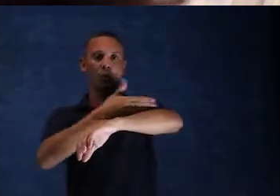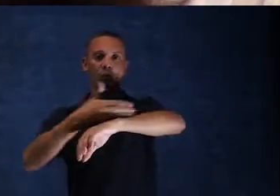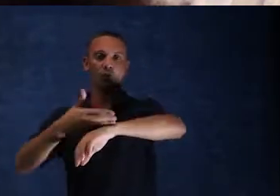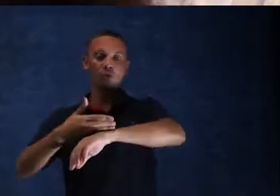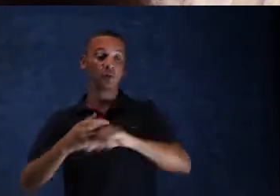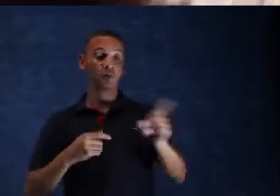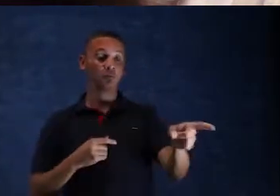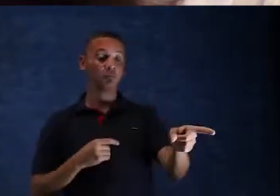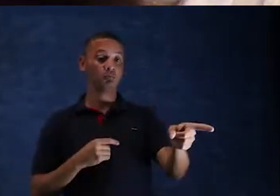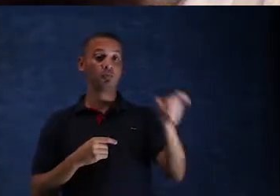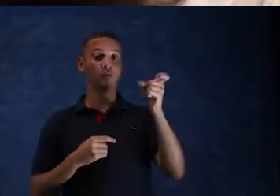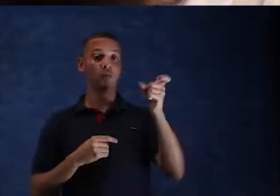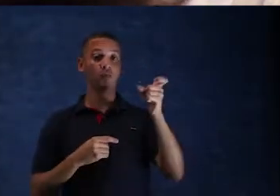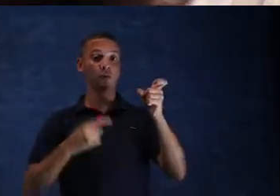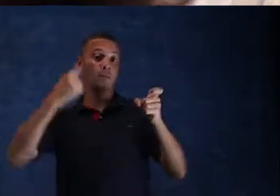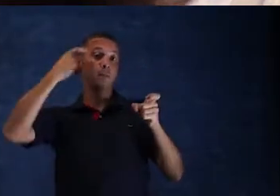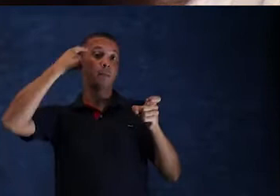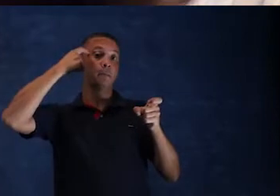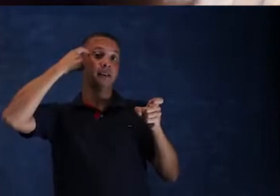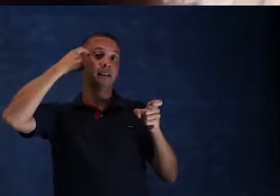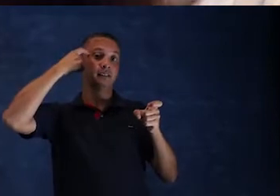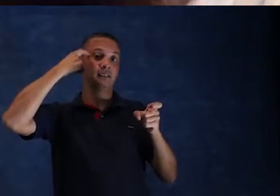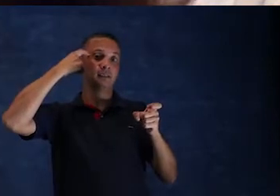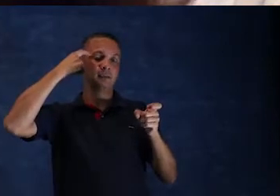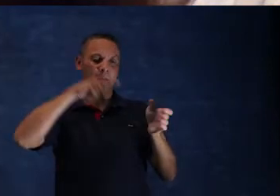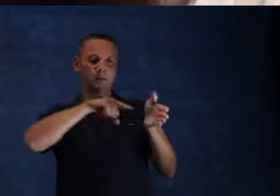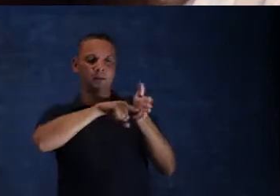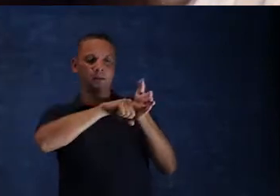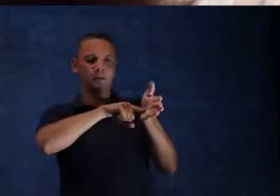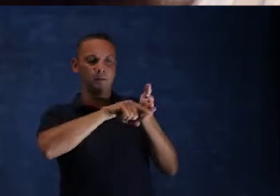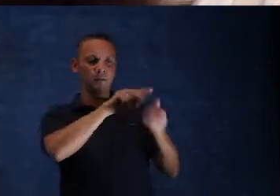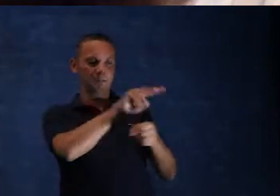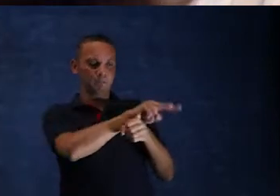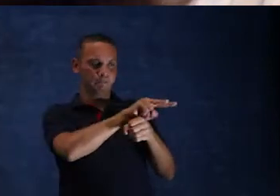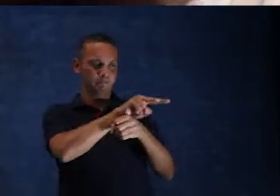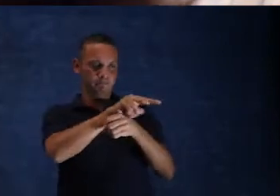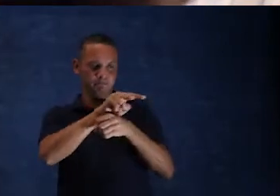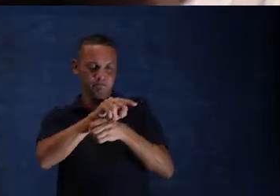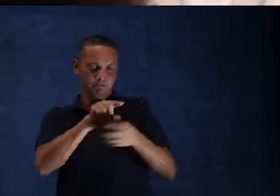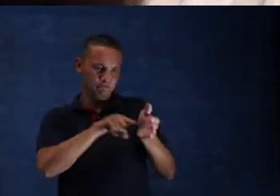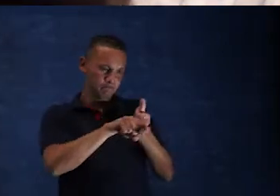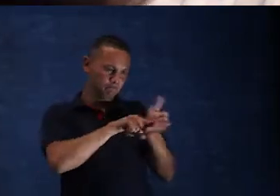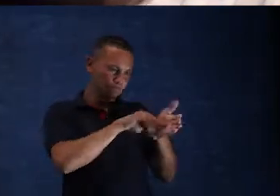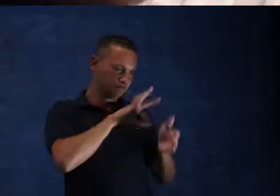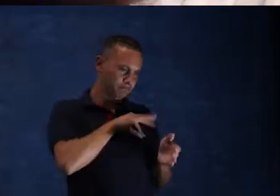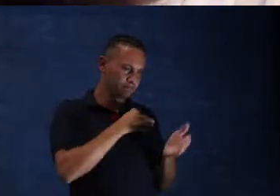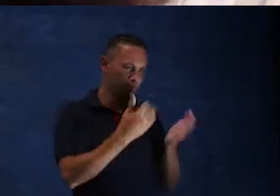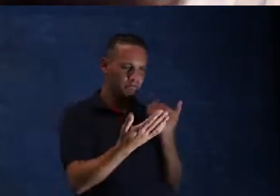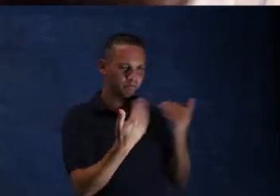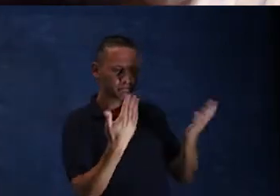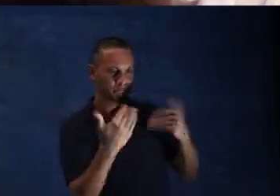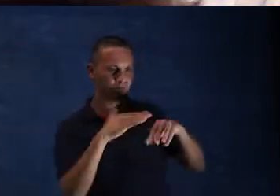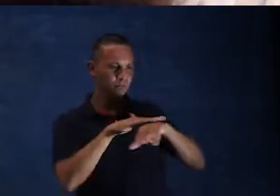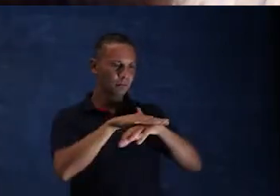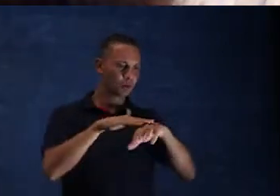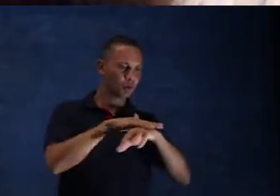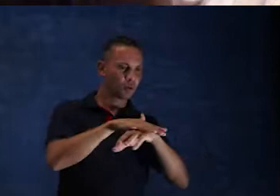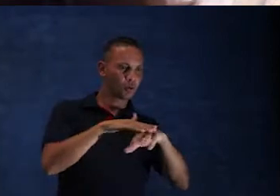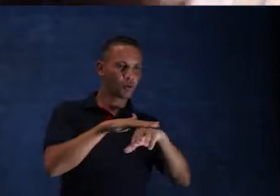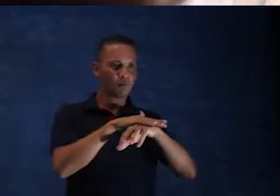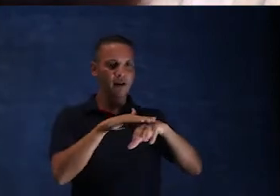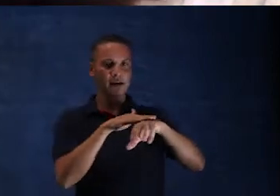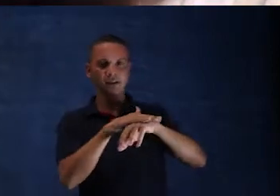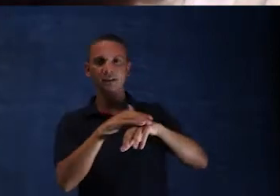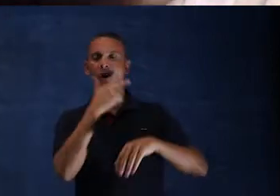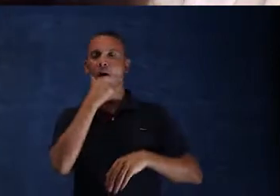um criminoso que se pensa. Assim, a investigação é conduzida, né? Ele conversa com um inquisidor,